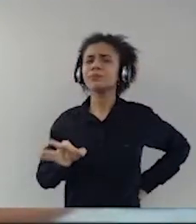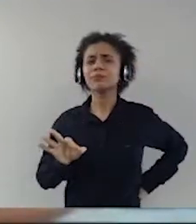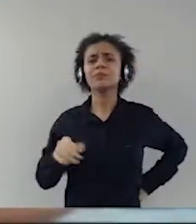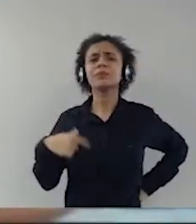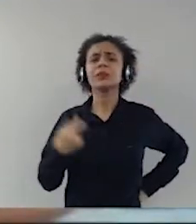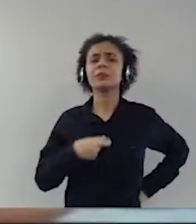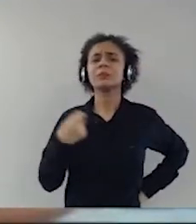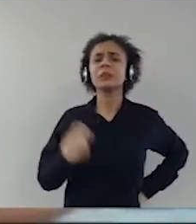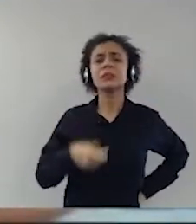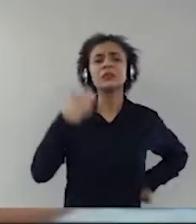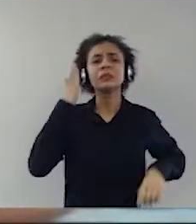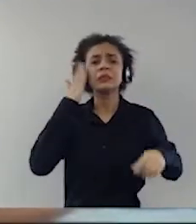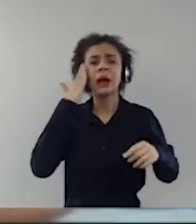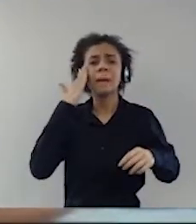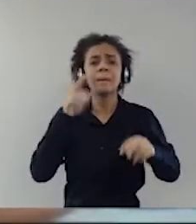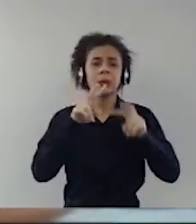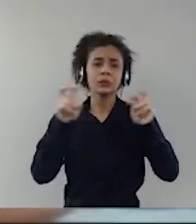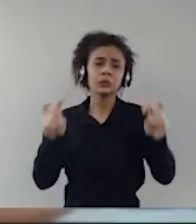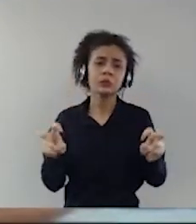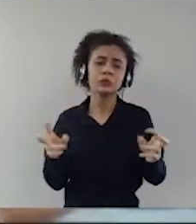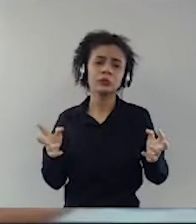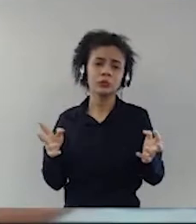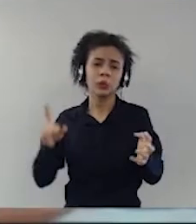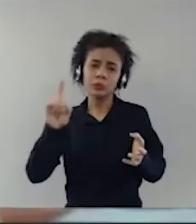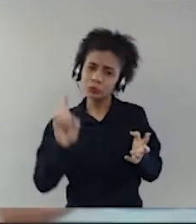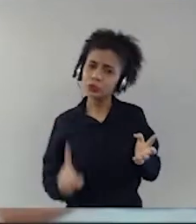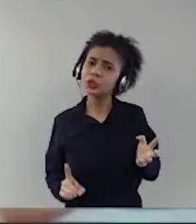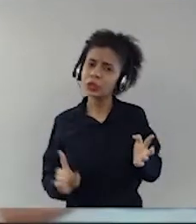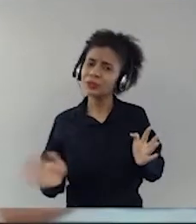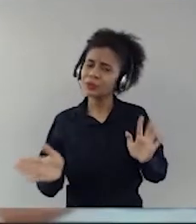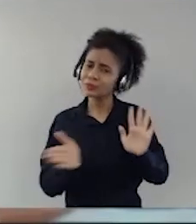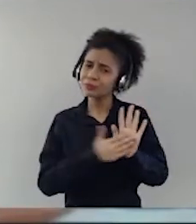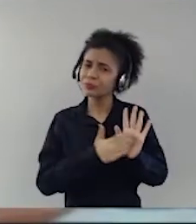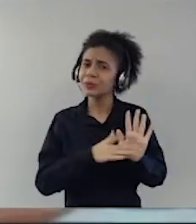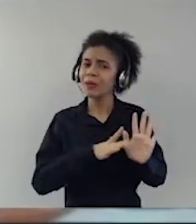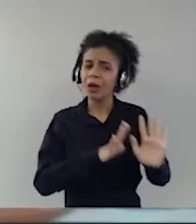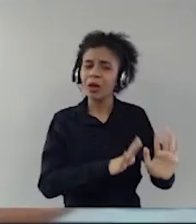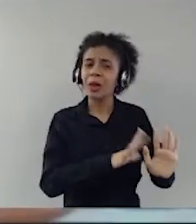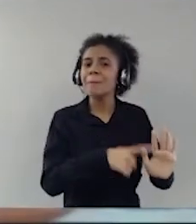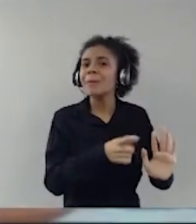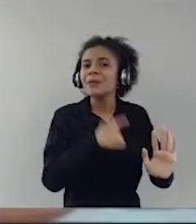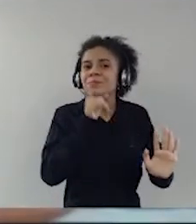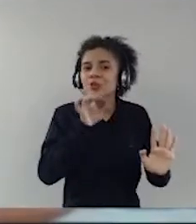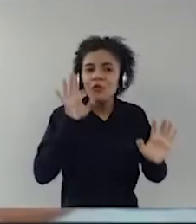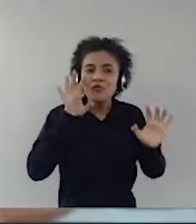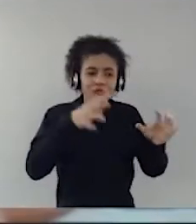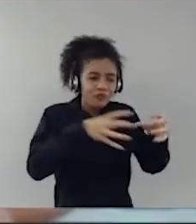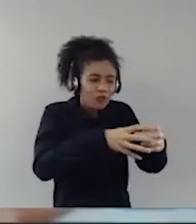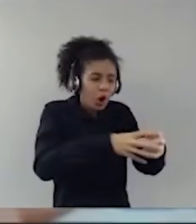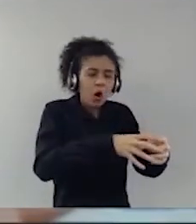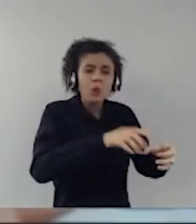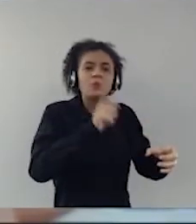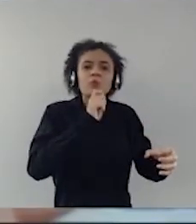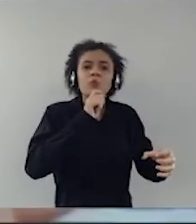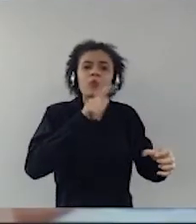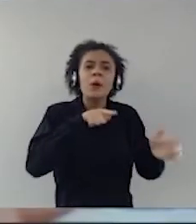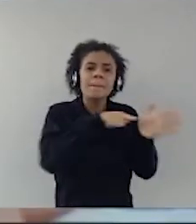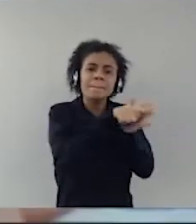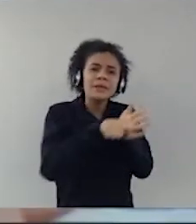precisamos saber desse direito que estava aí, mas que tinha um nicho, né? Poucos pesquisadores